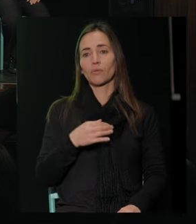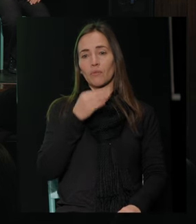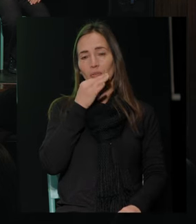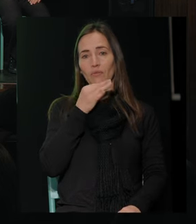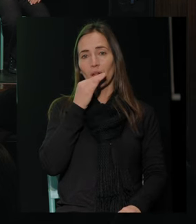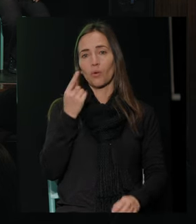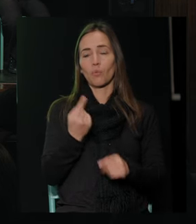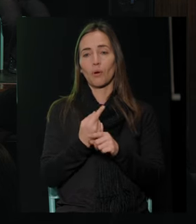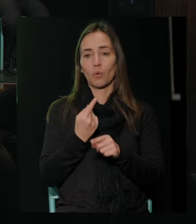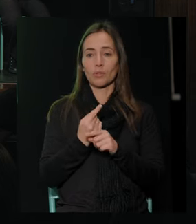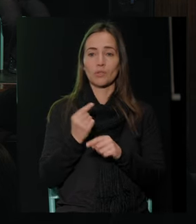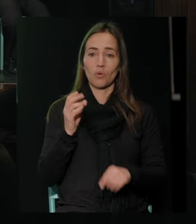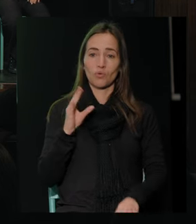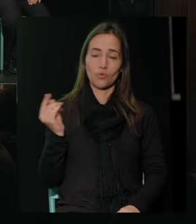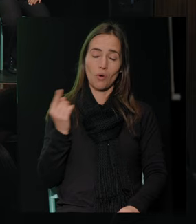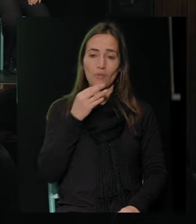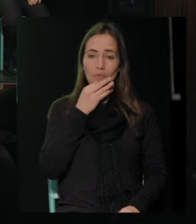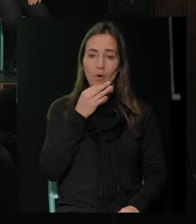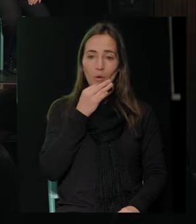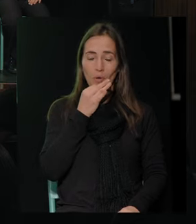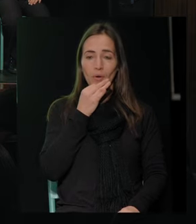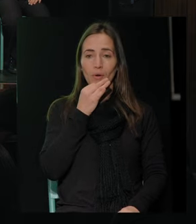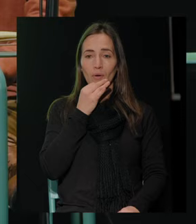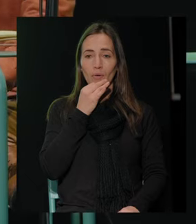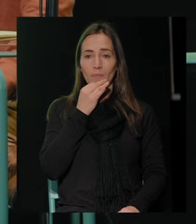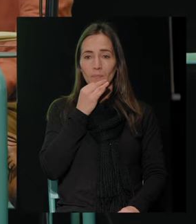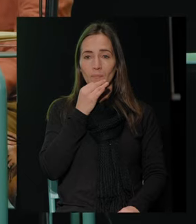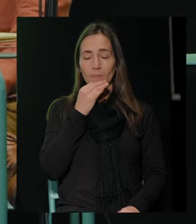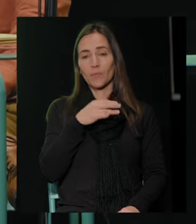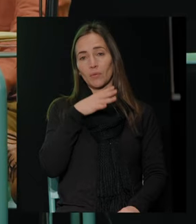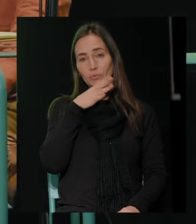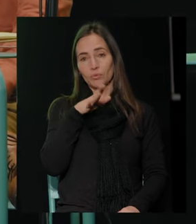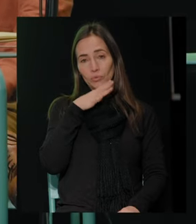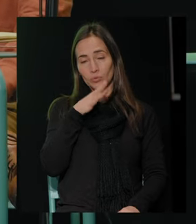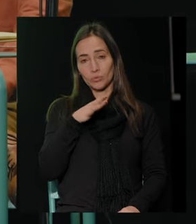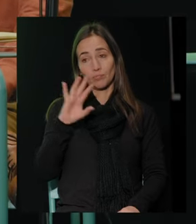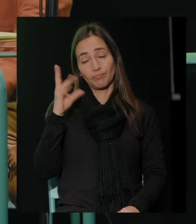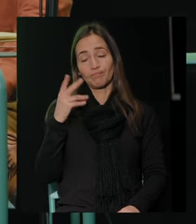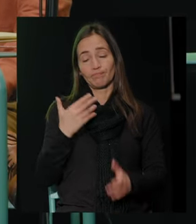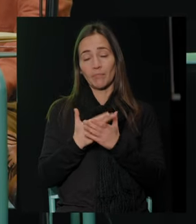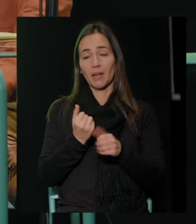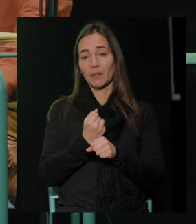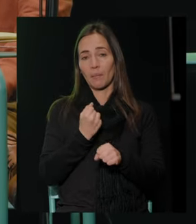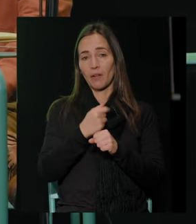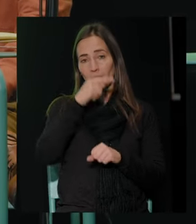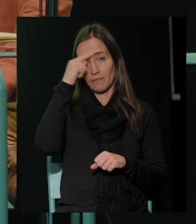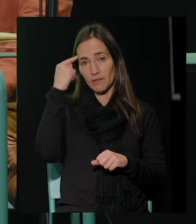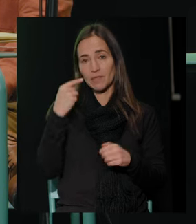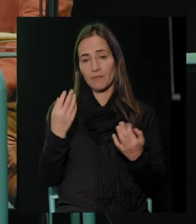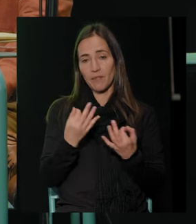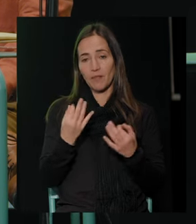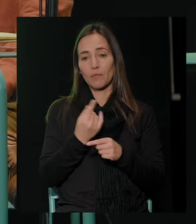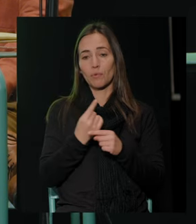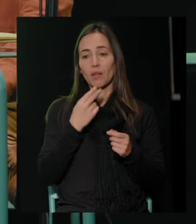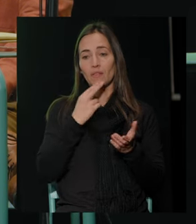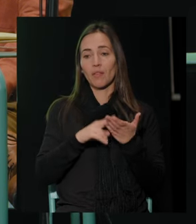ponto que o João mencionou, que realmente a radicalização do discurso é algo que dificulta esse trabalho, porque, na verdade,